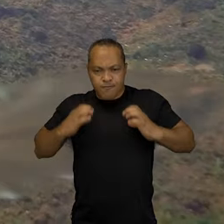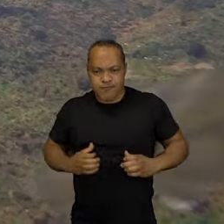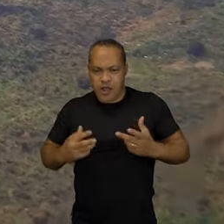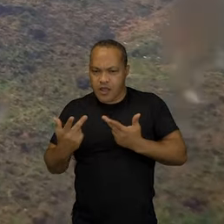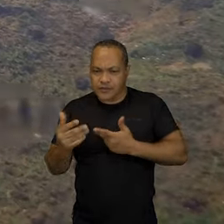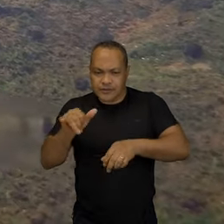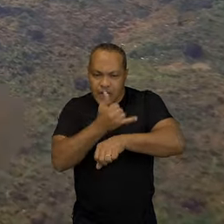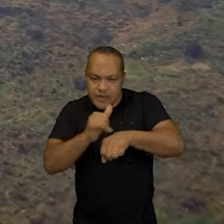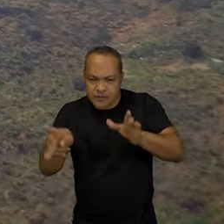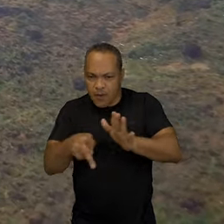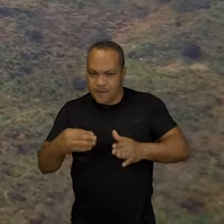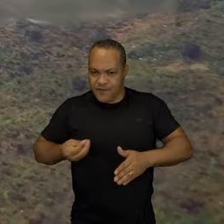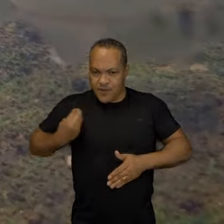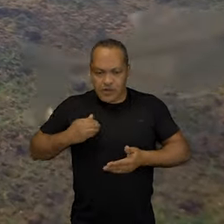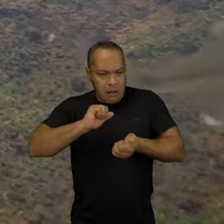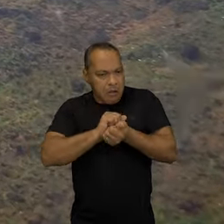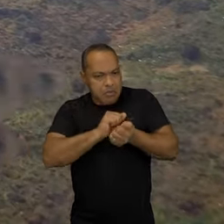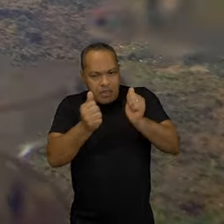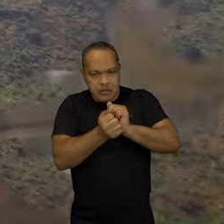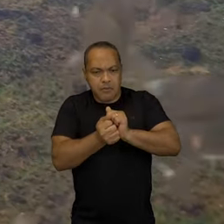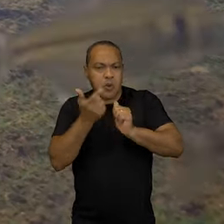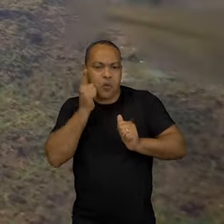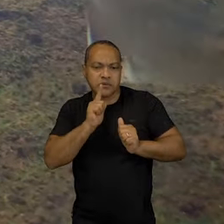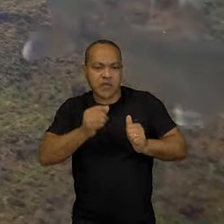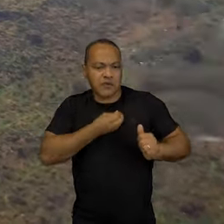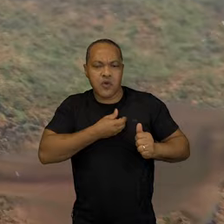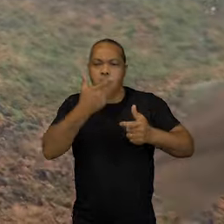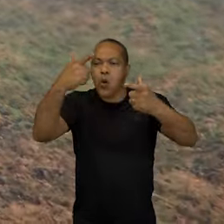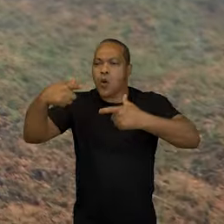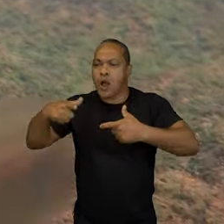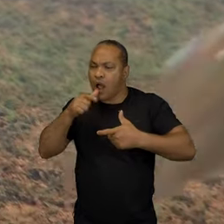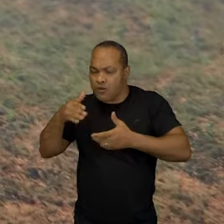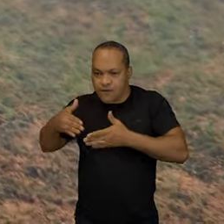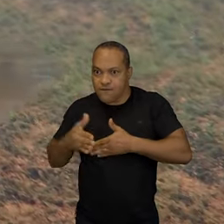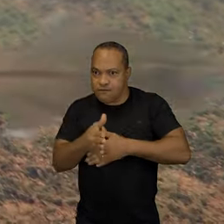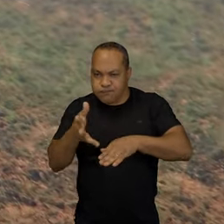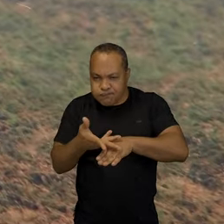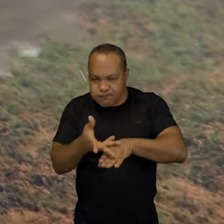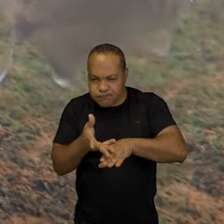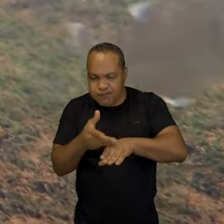comportamentos e estratégias de vida adaptadas para viver em ambientes de água corrente.